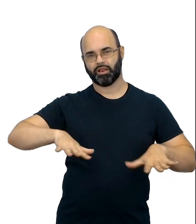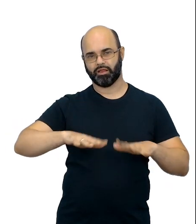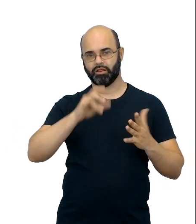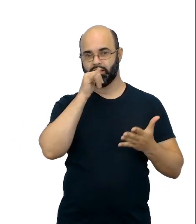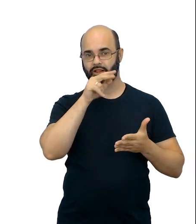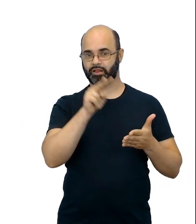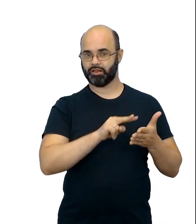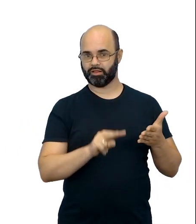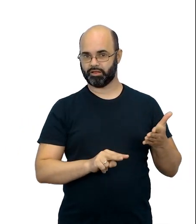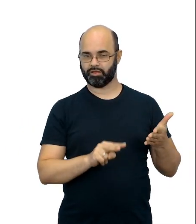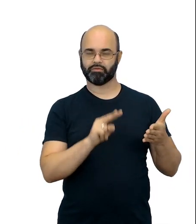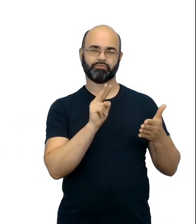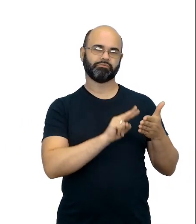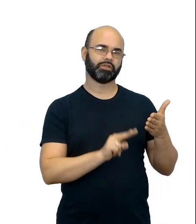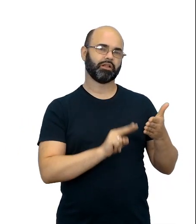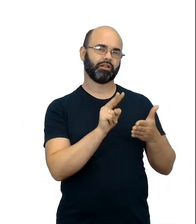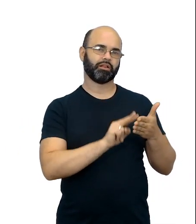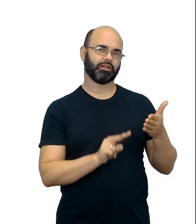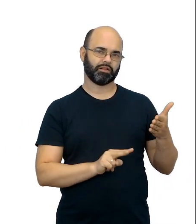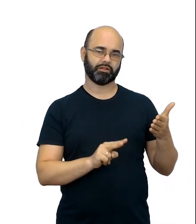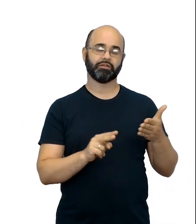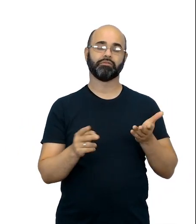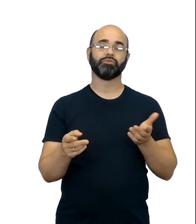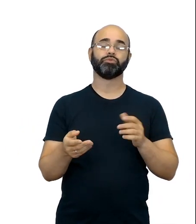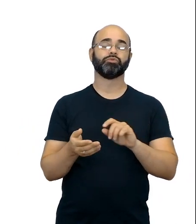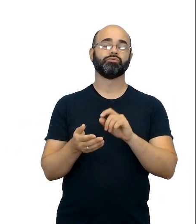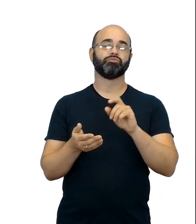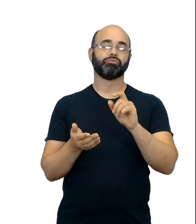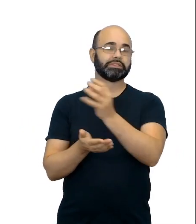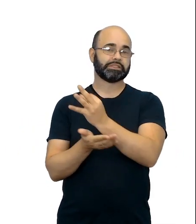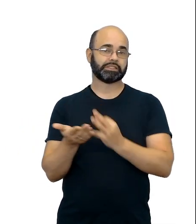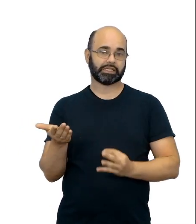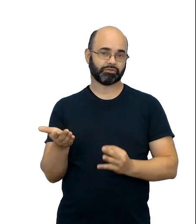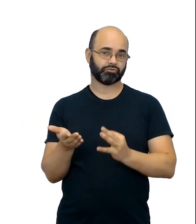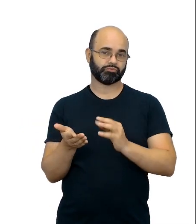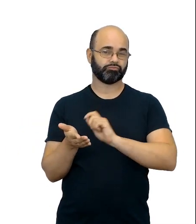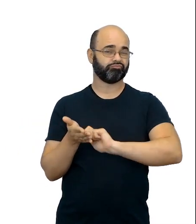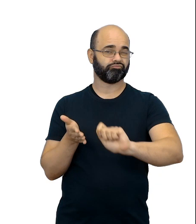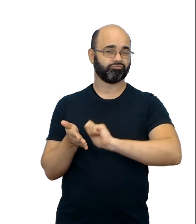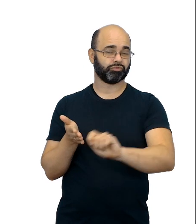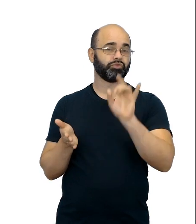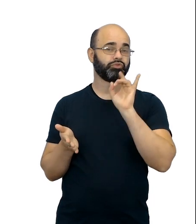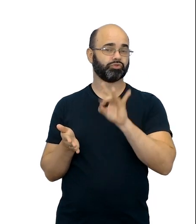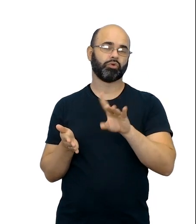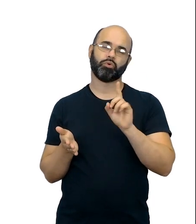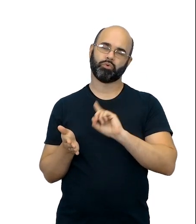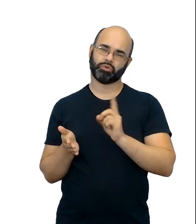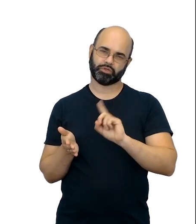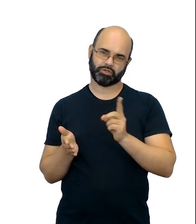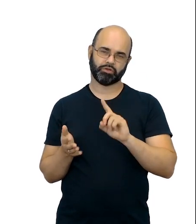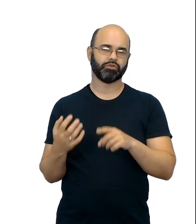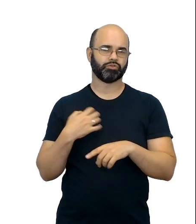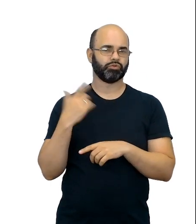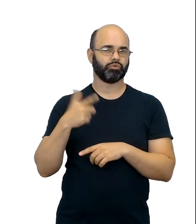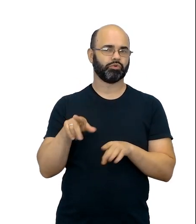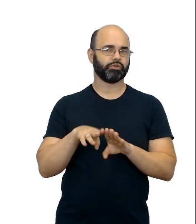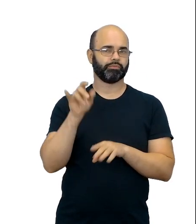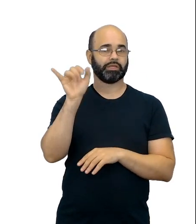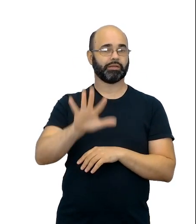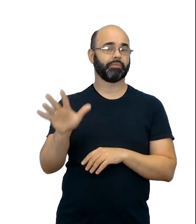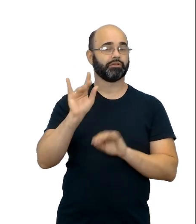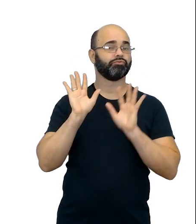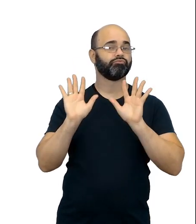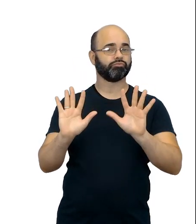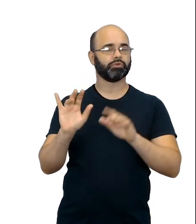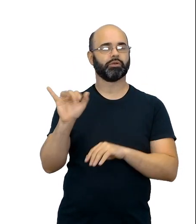leitura não somente se vincula à leitura do texto verbal escrito, mas também a outras modalidades de linguagem, como imagem estática,